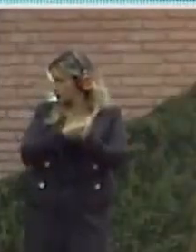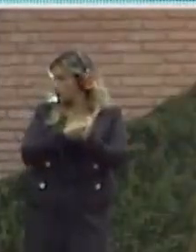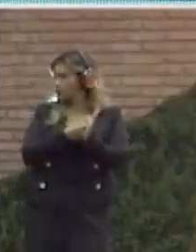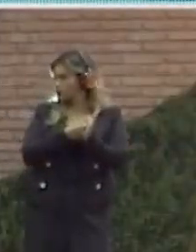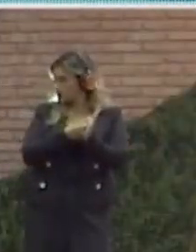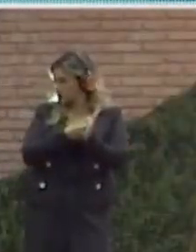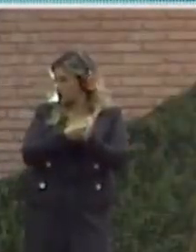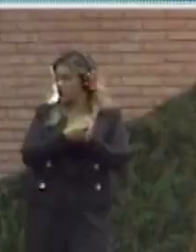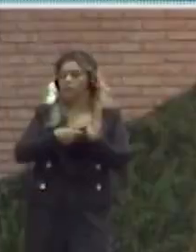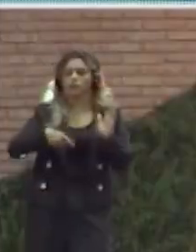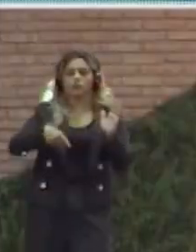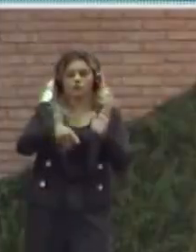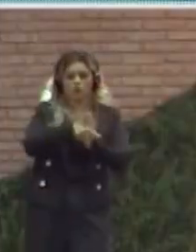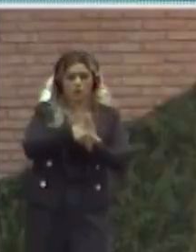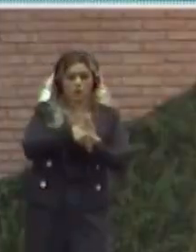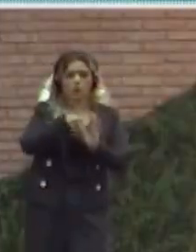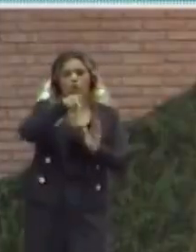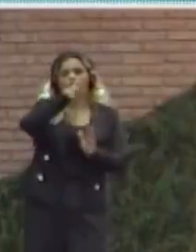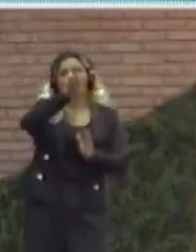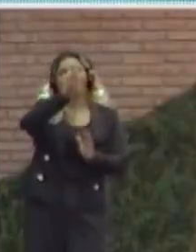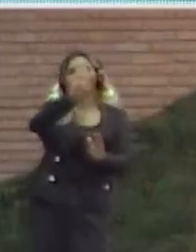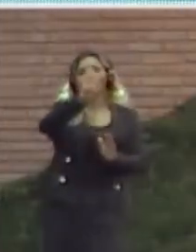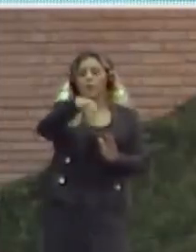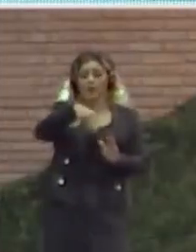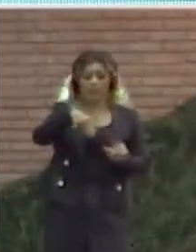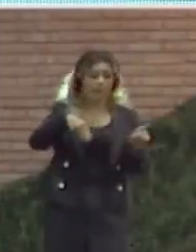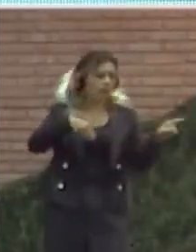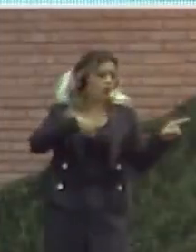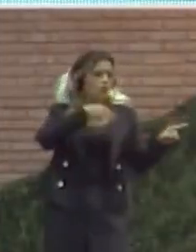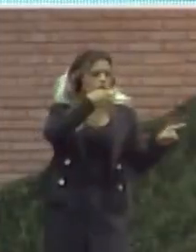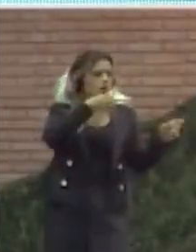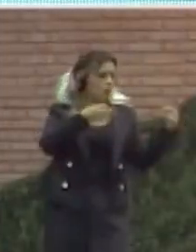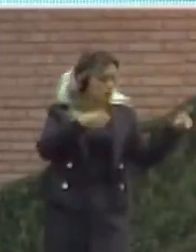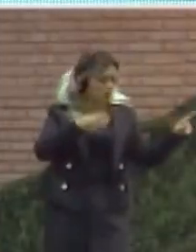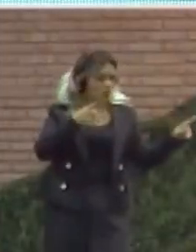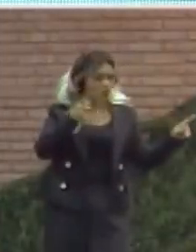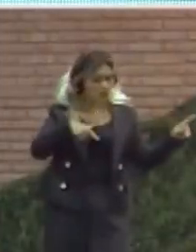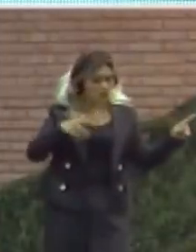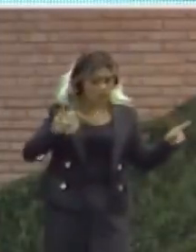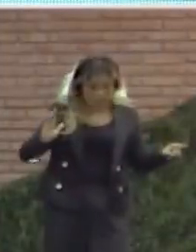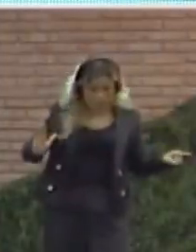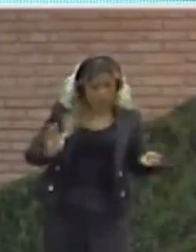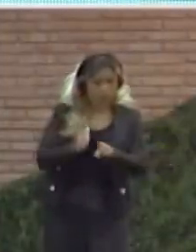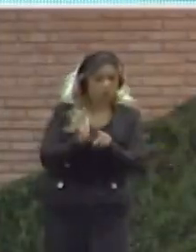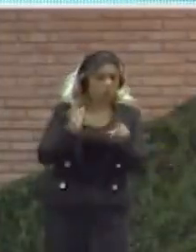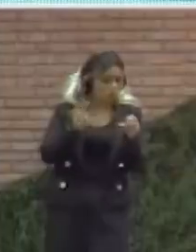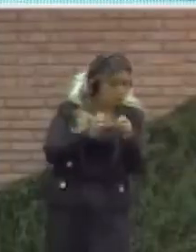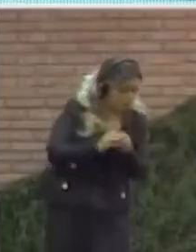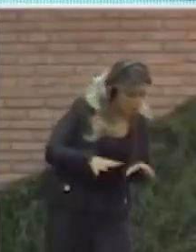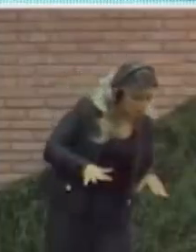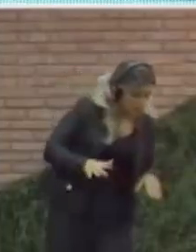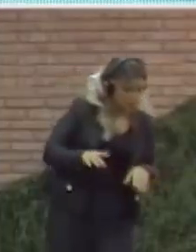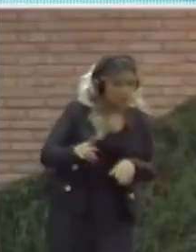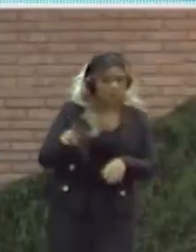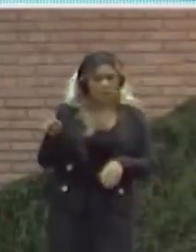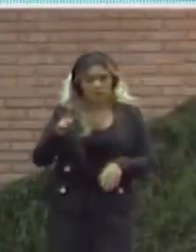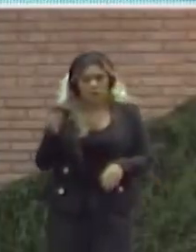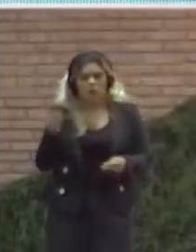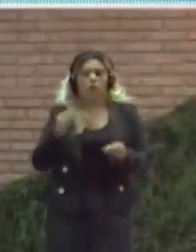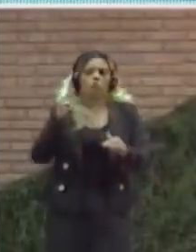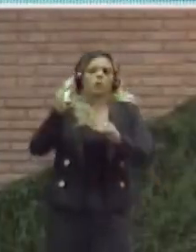na exigência do BIM, e tanto que isso, na opinião dele, possa ter impactado nessa questão